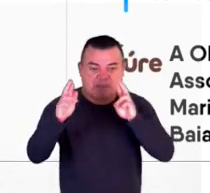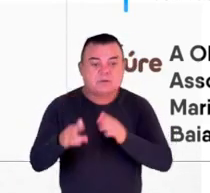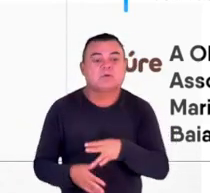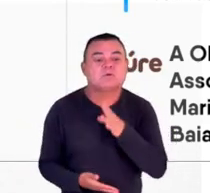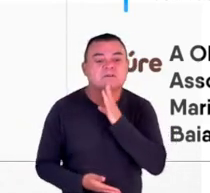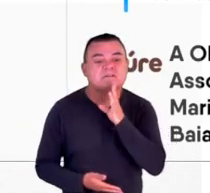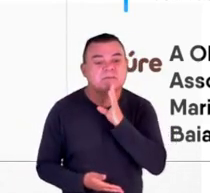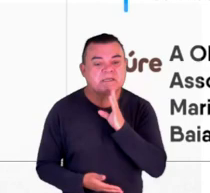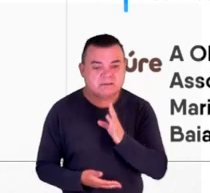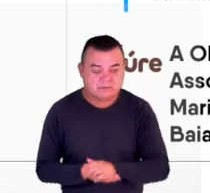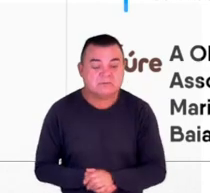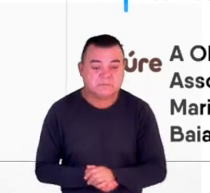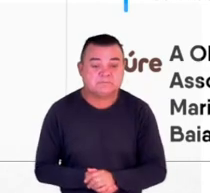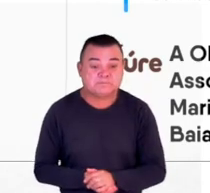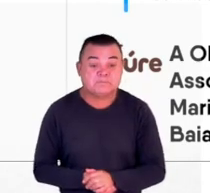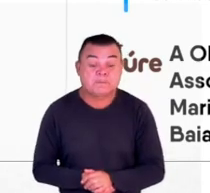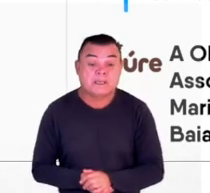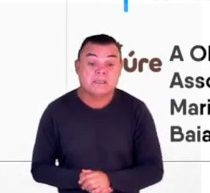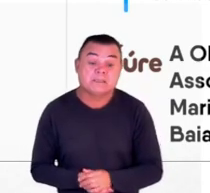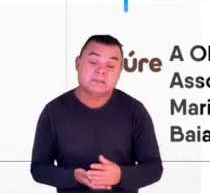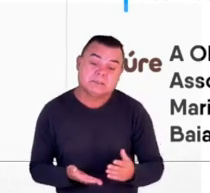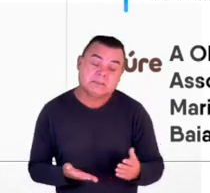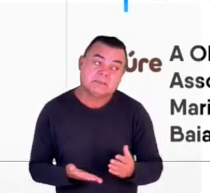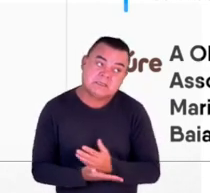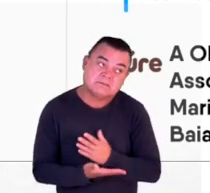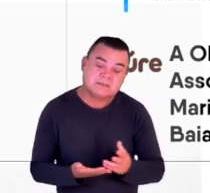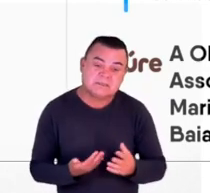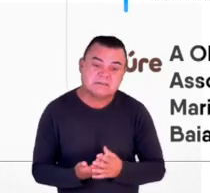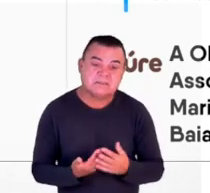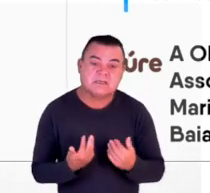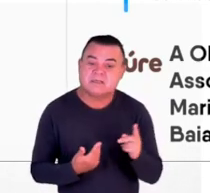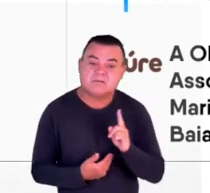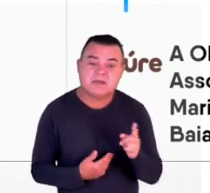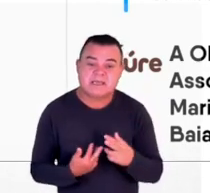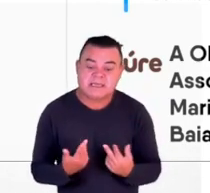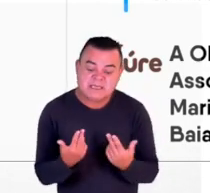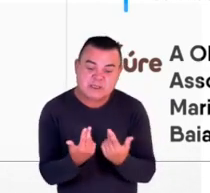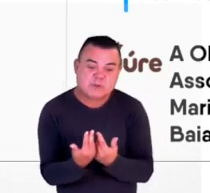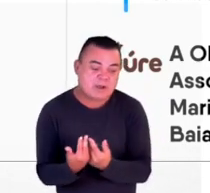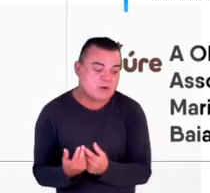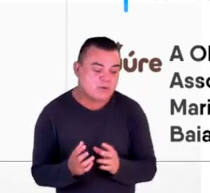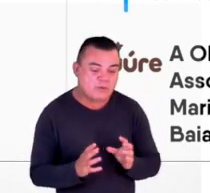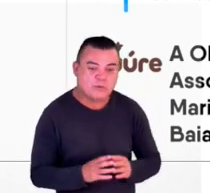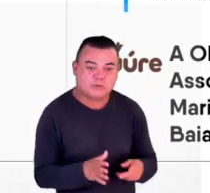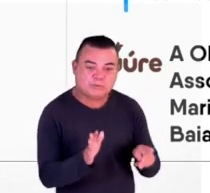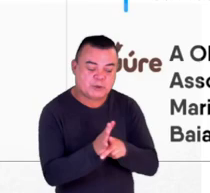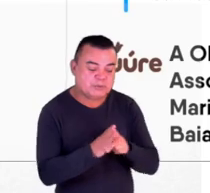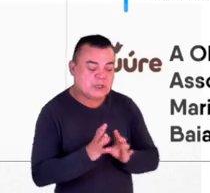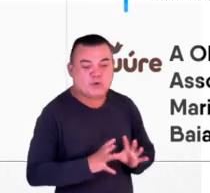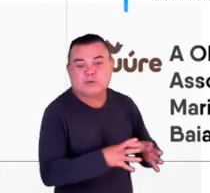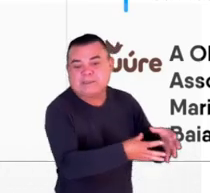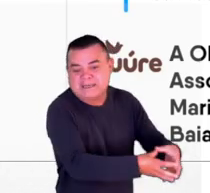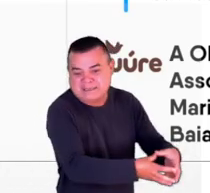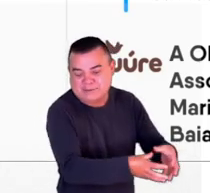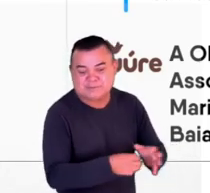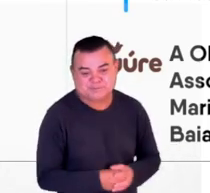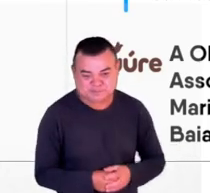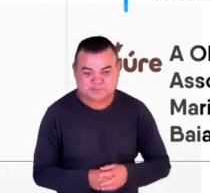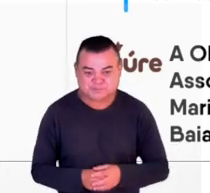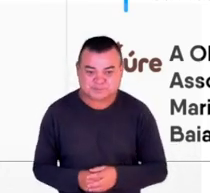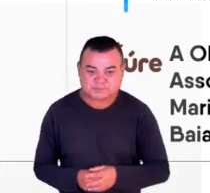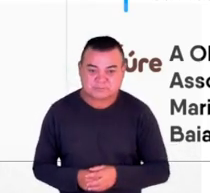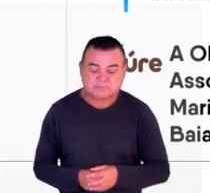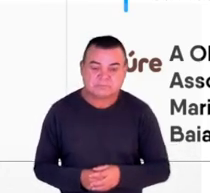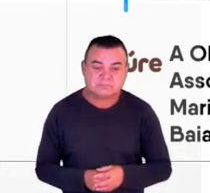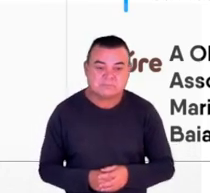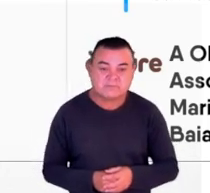que não necessariamente é o conhecimento vou utilizar uma expressão porque eu acredito nisso e eu eu